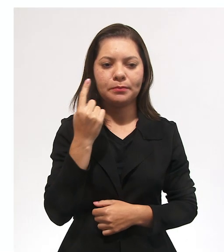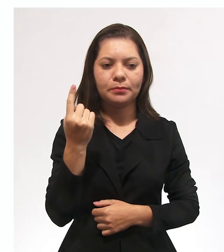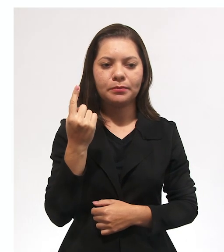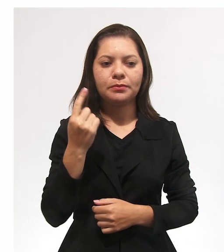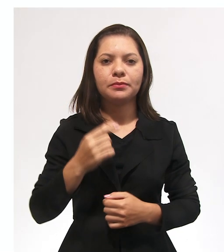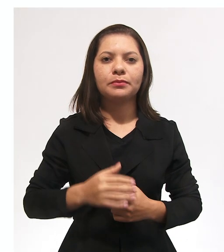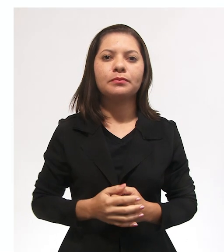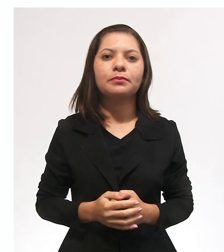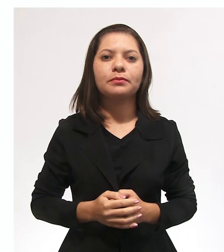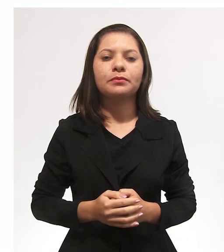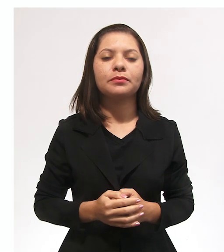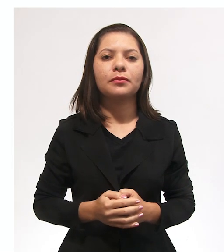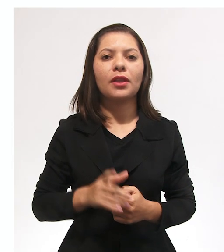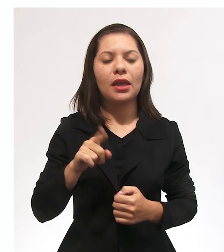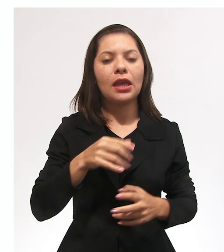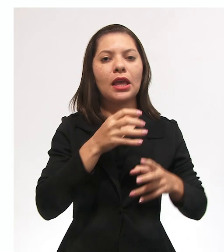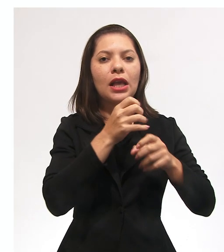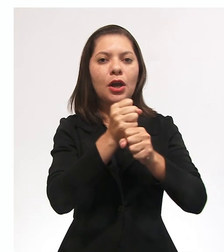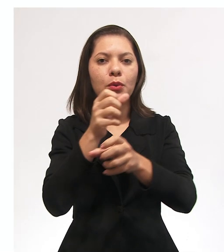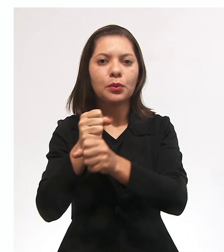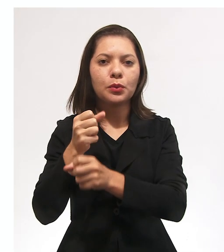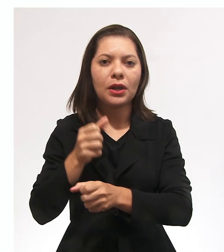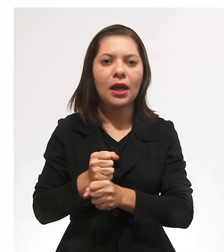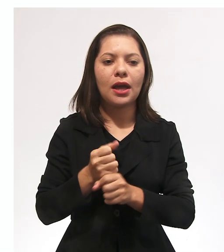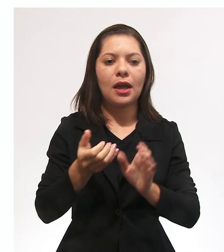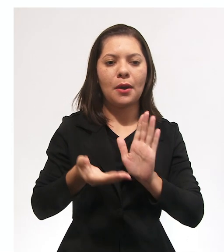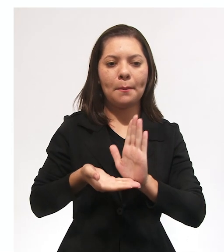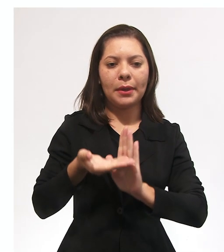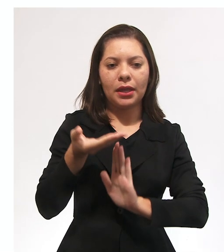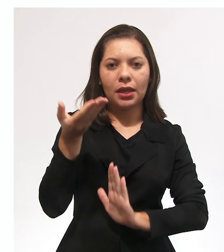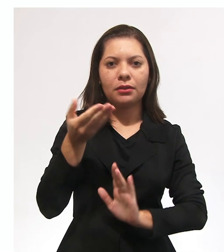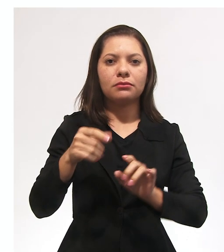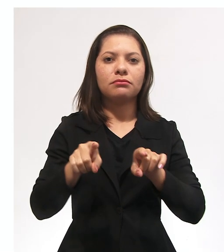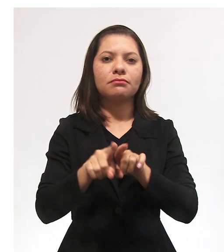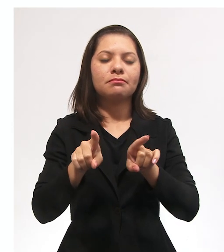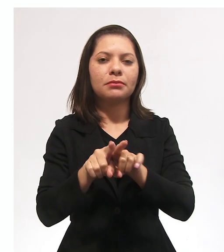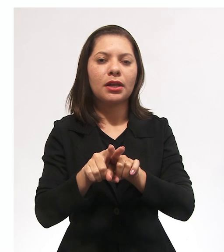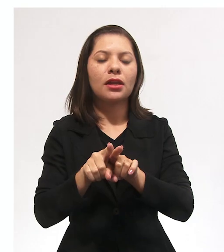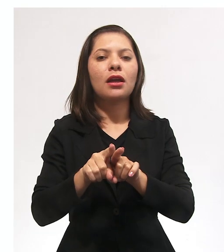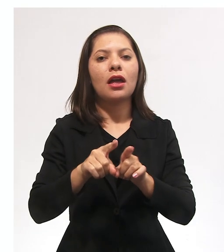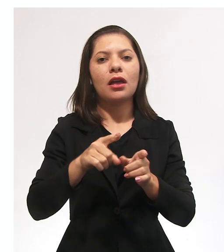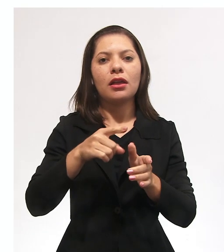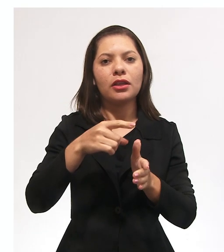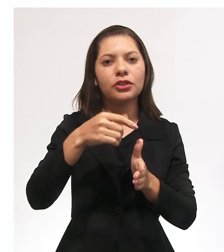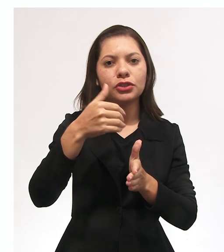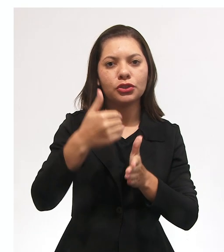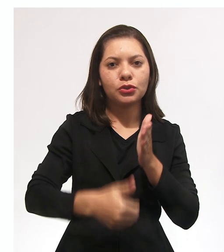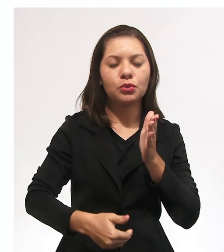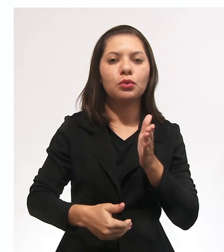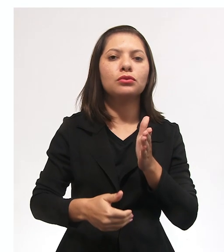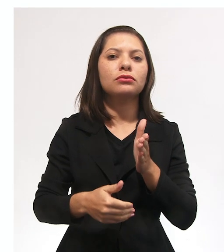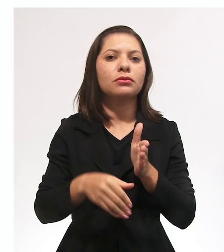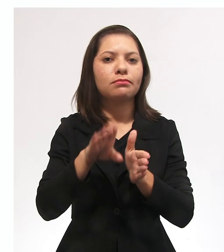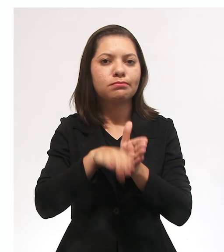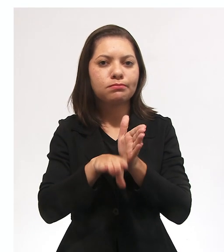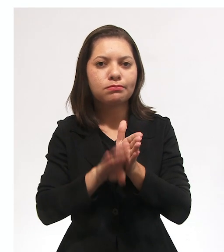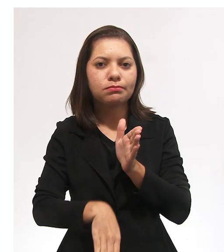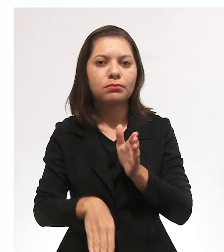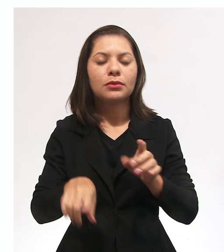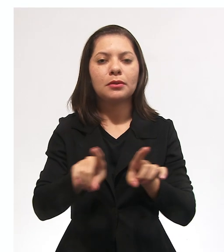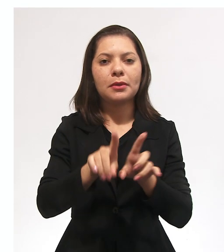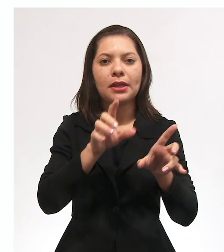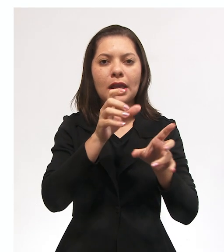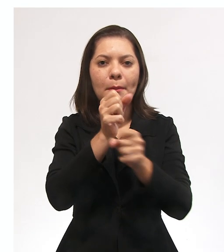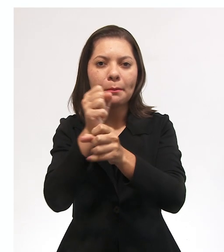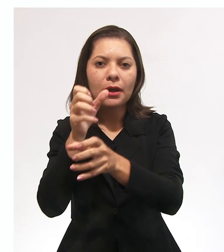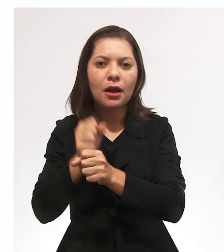será calcular aumentos e descontos percentuais, aplicar cálculos de margem de lucro e